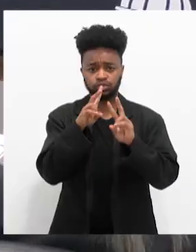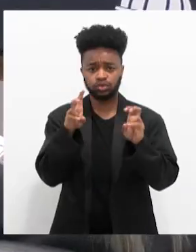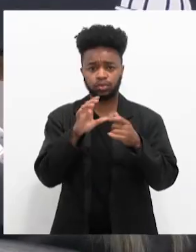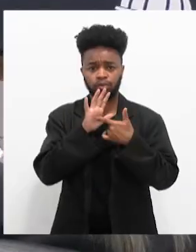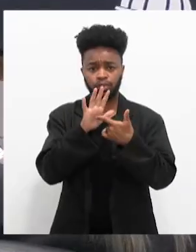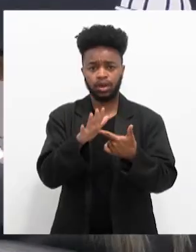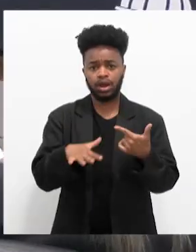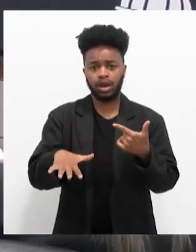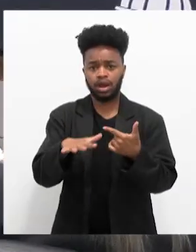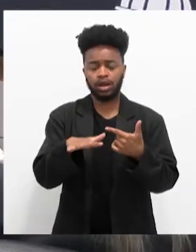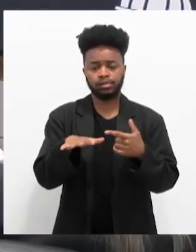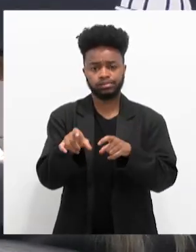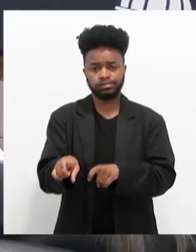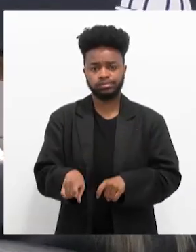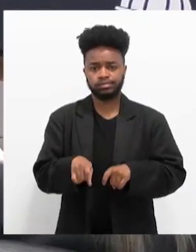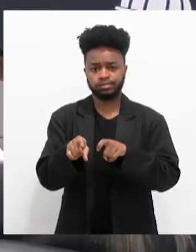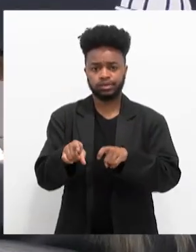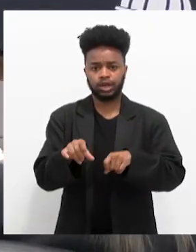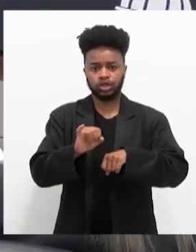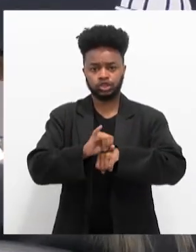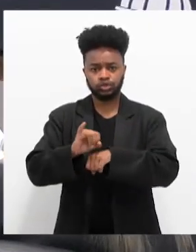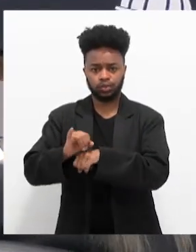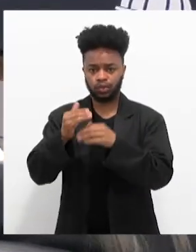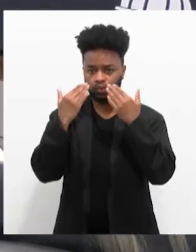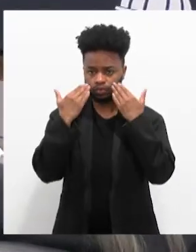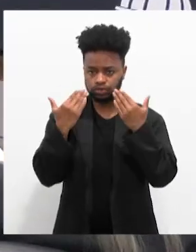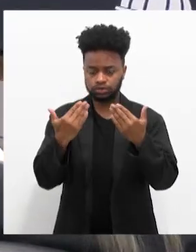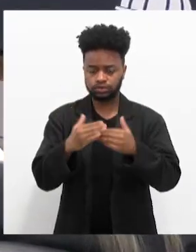rural, exposições e...